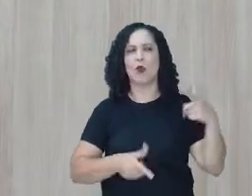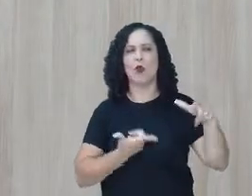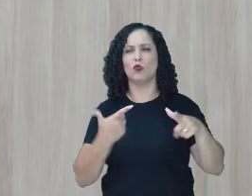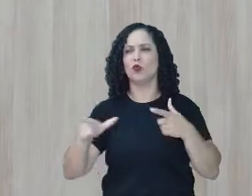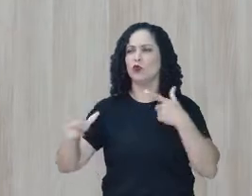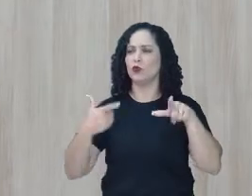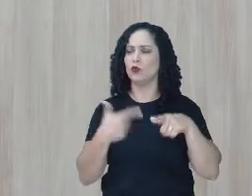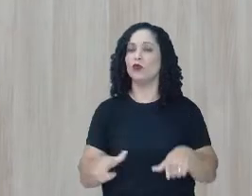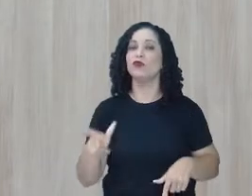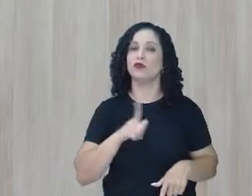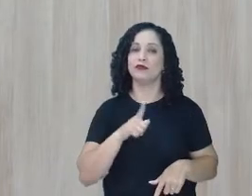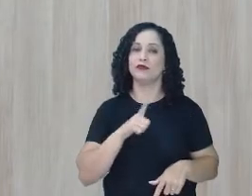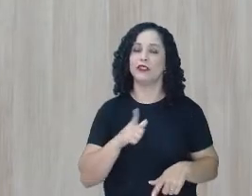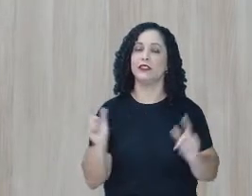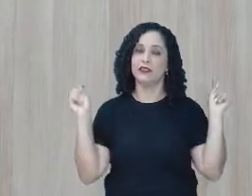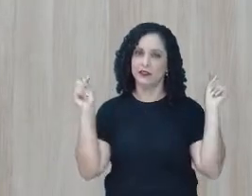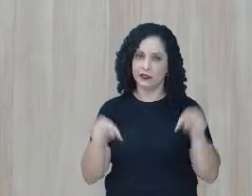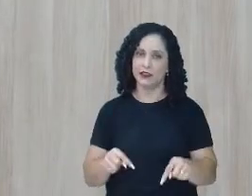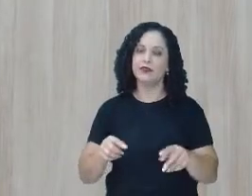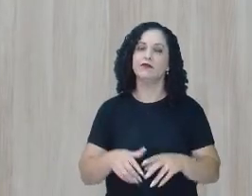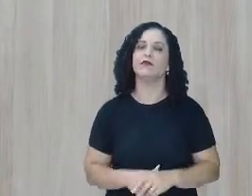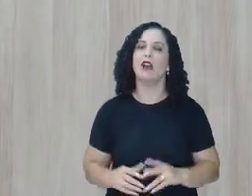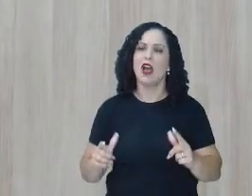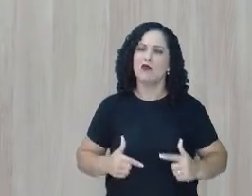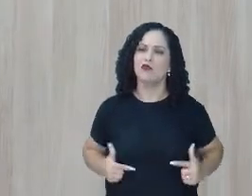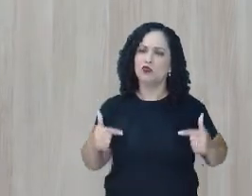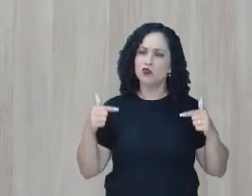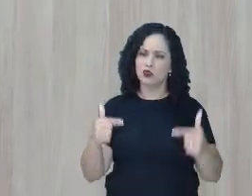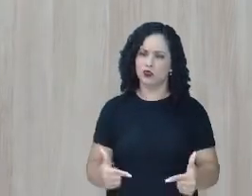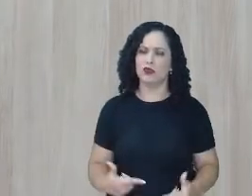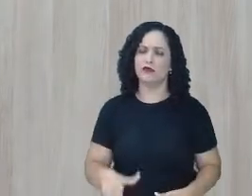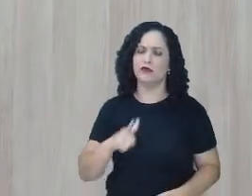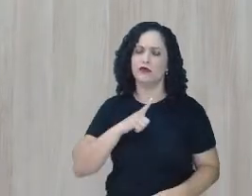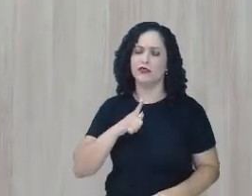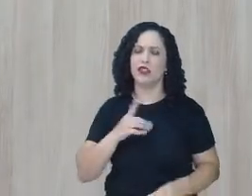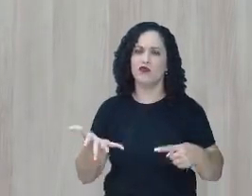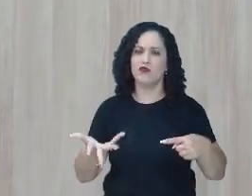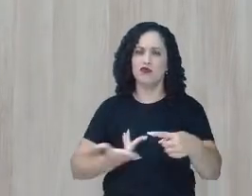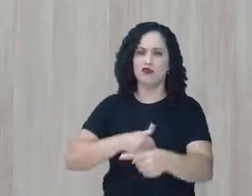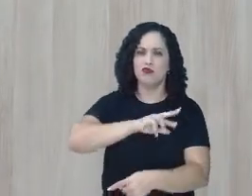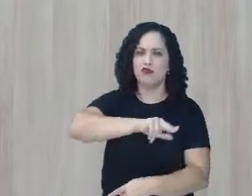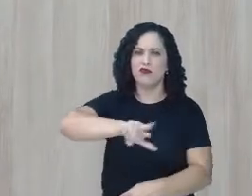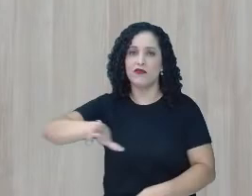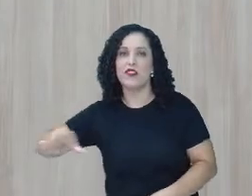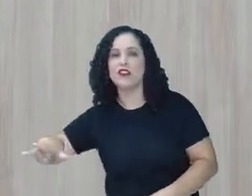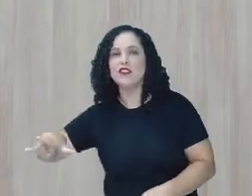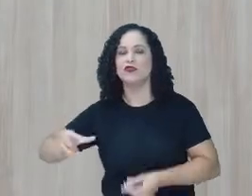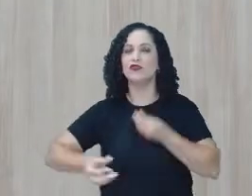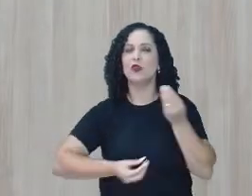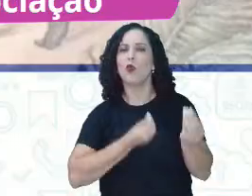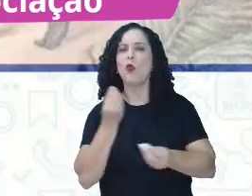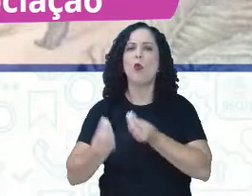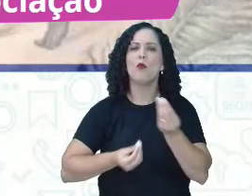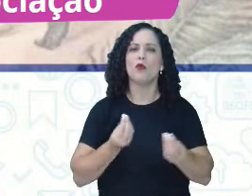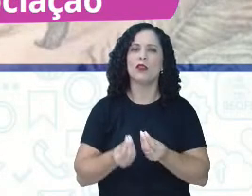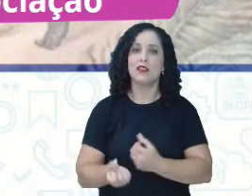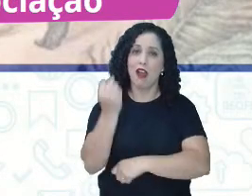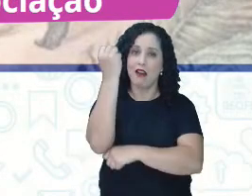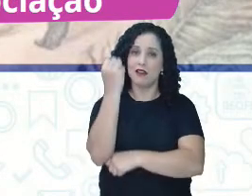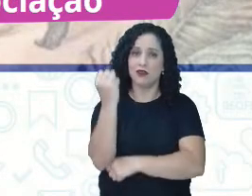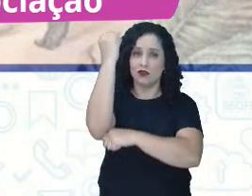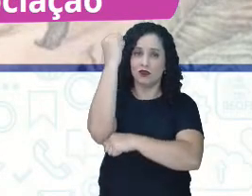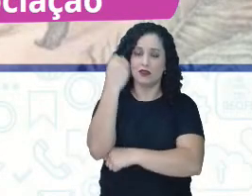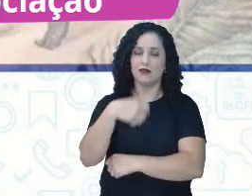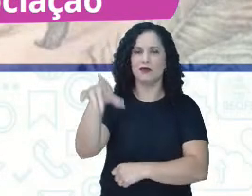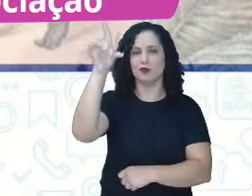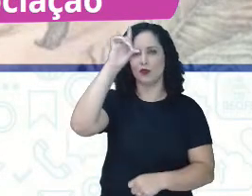exemplo dessa luta direta contra a escravidão. Mas a gente pode dizer também que existiam outras formas de lutar contra a escravidão, que a gente chama dessa resistência